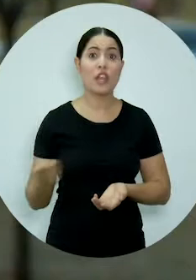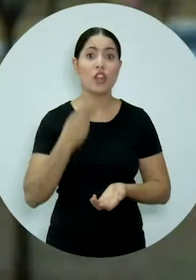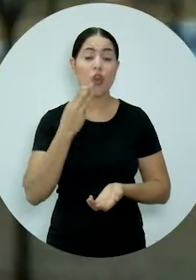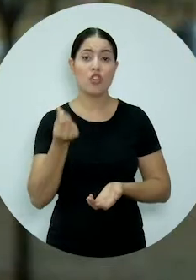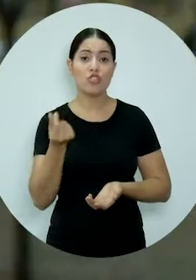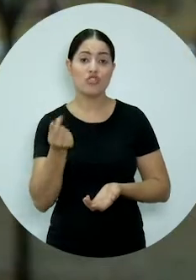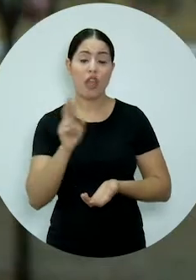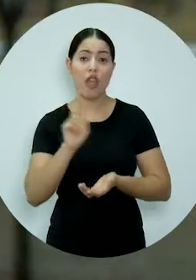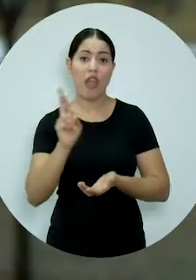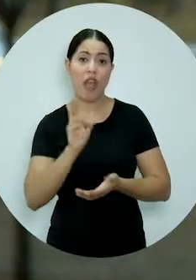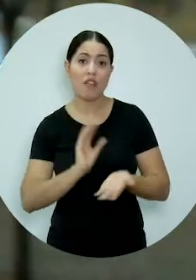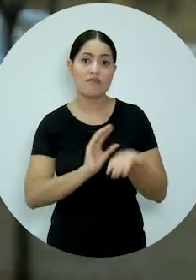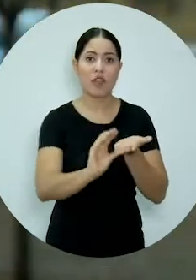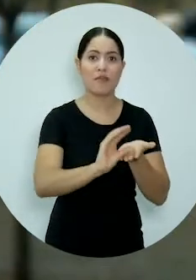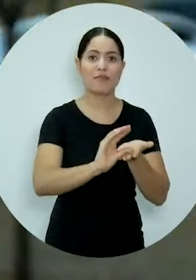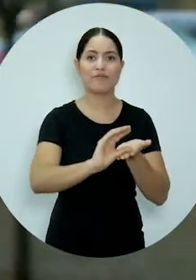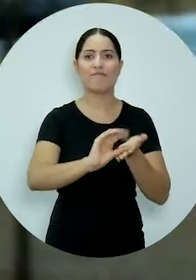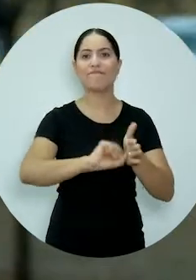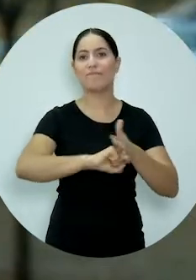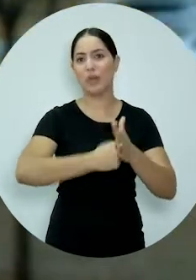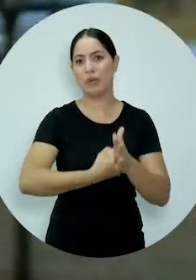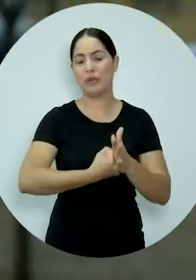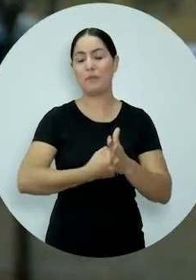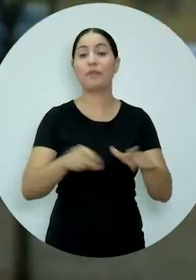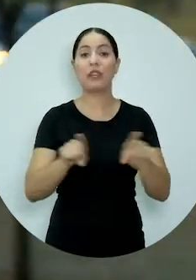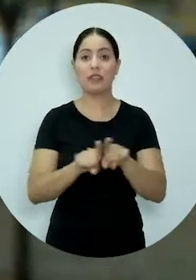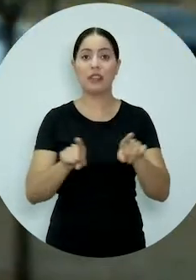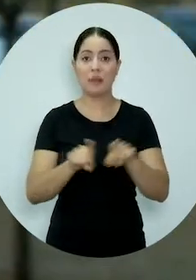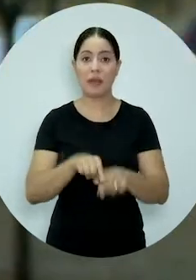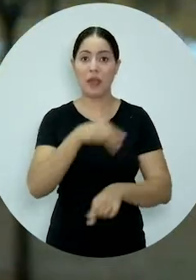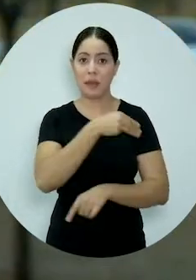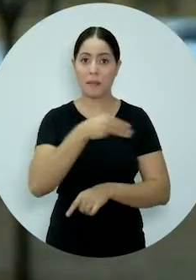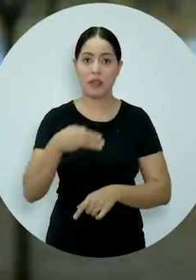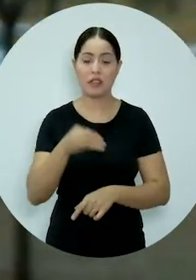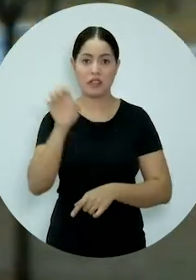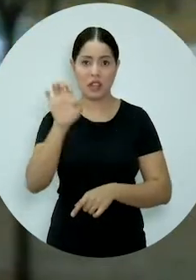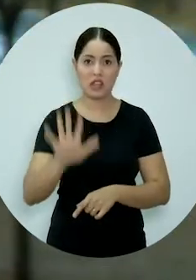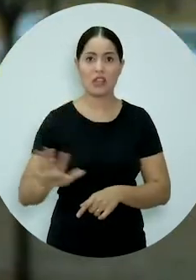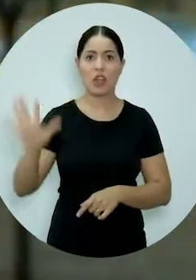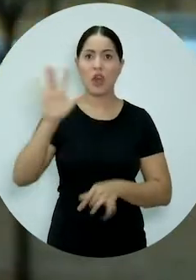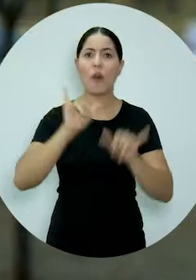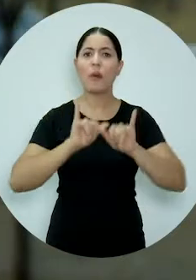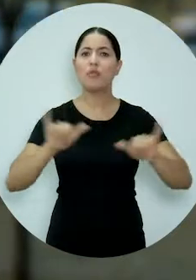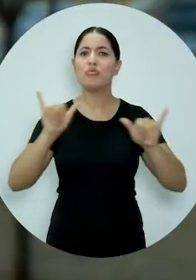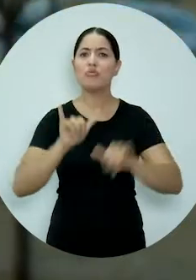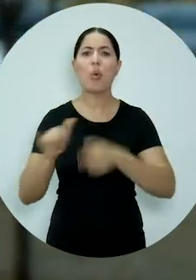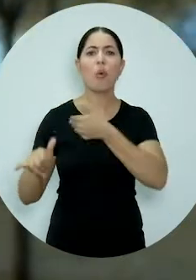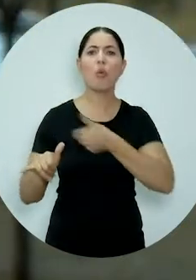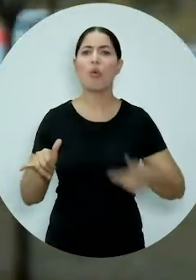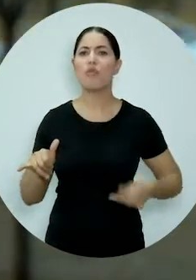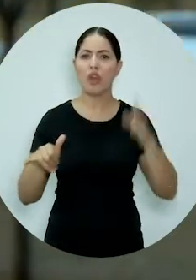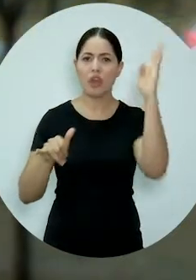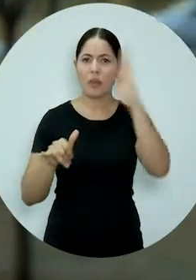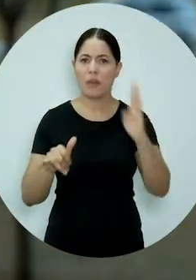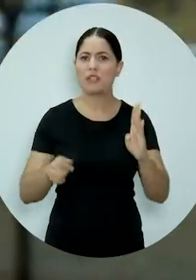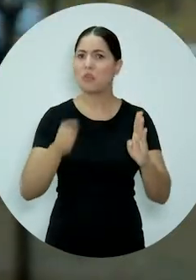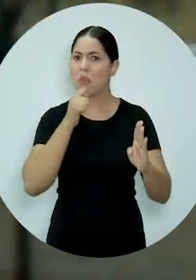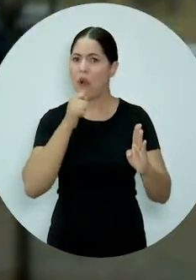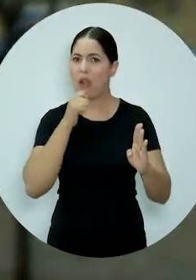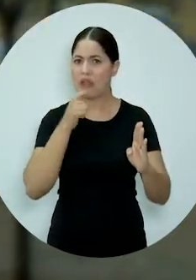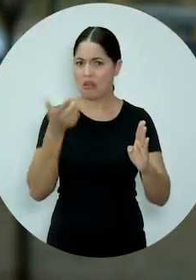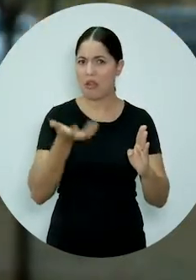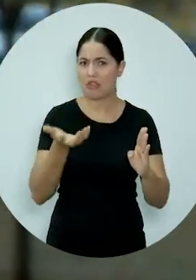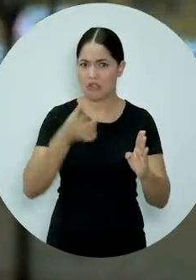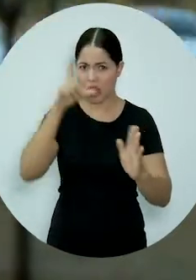de reais na Amazônia. A ministra do Meio Ambiente do país europeu questionou se o governo brasileiro ainda persiste